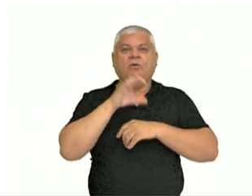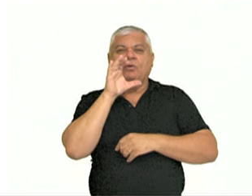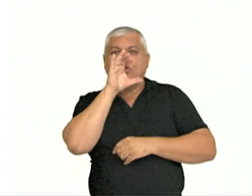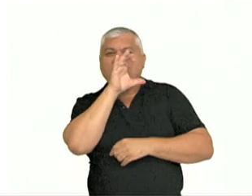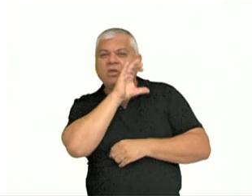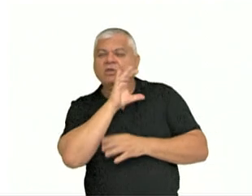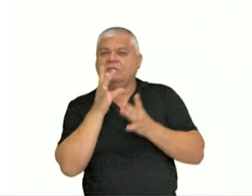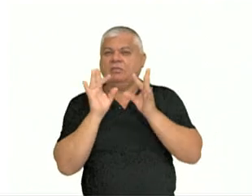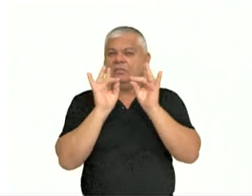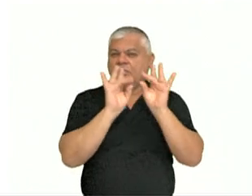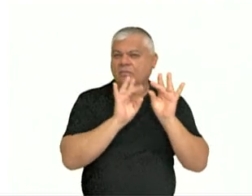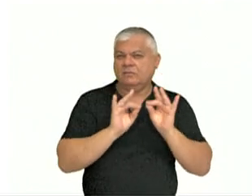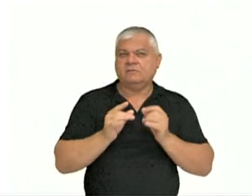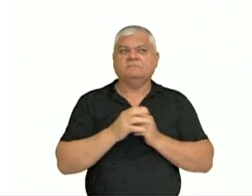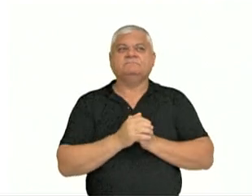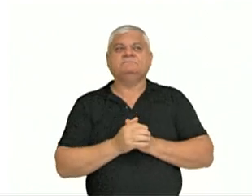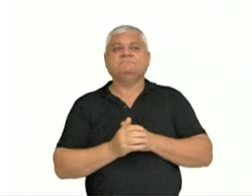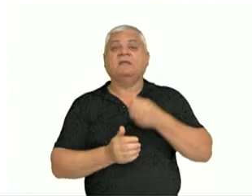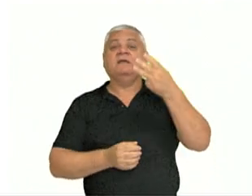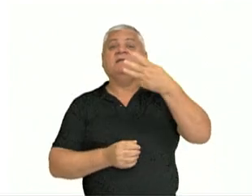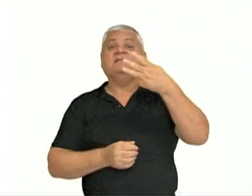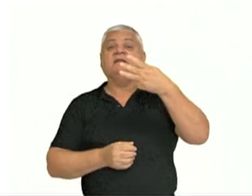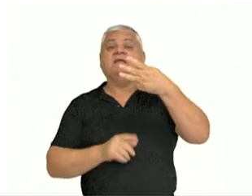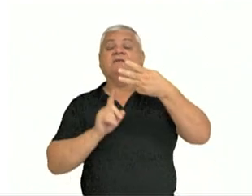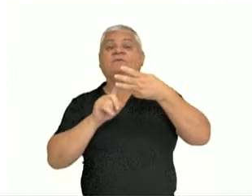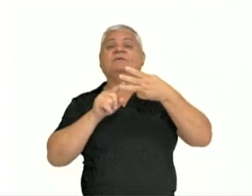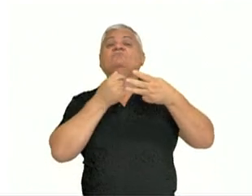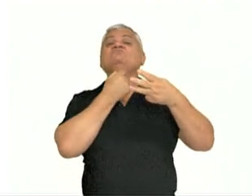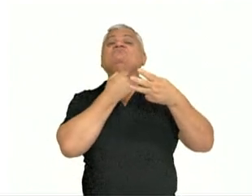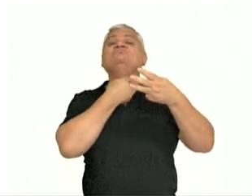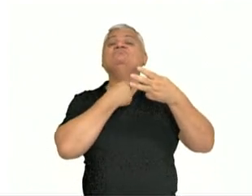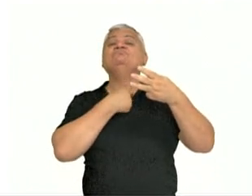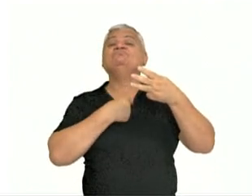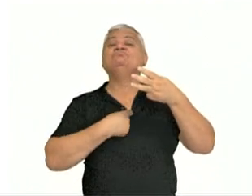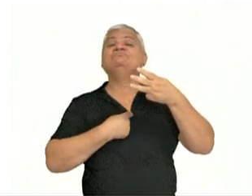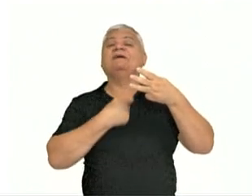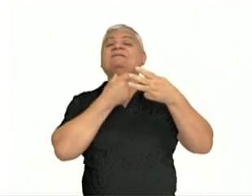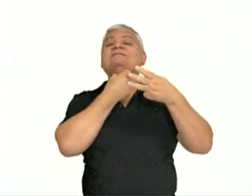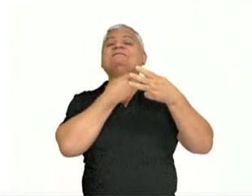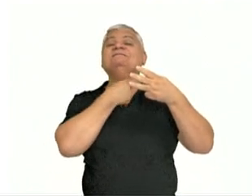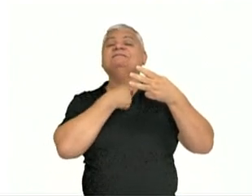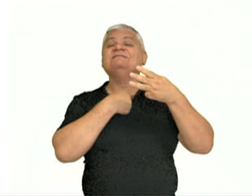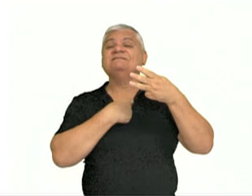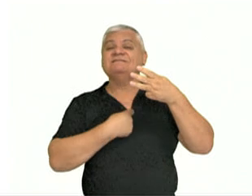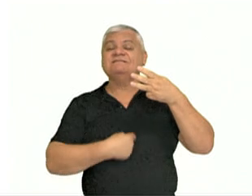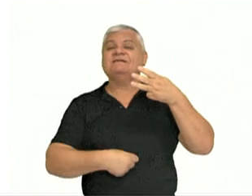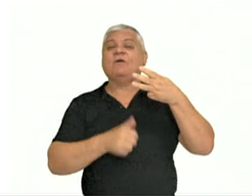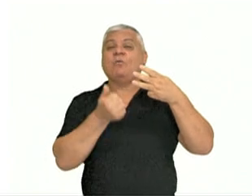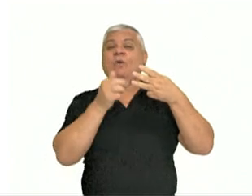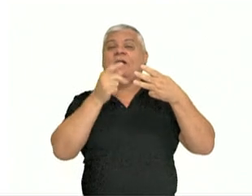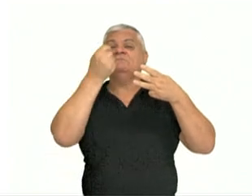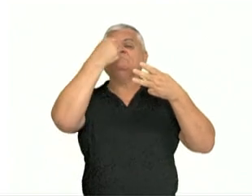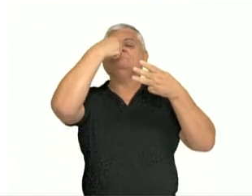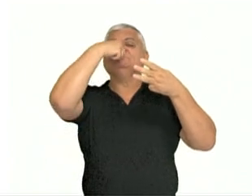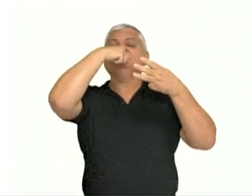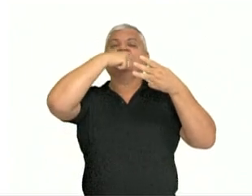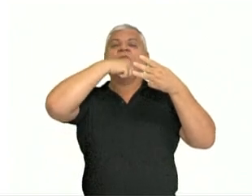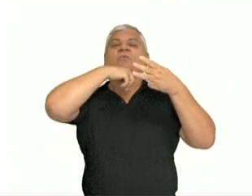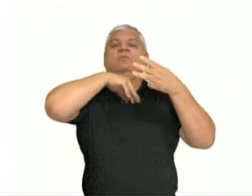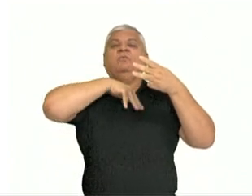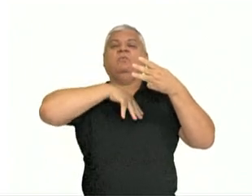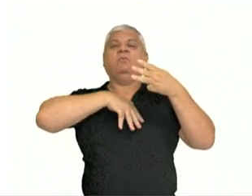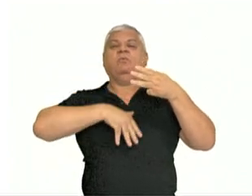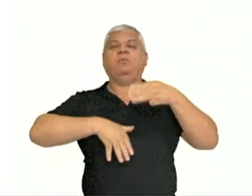O número 3 estava indicando esse tubo que vai conduzir o ar até lá no interior dos